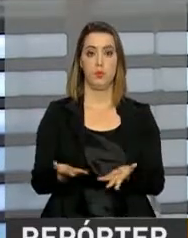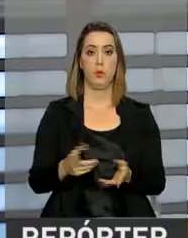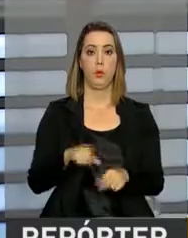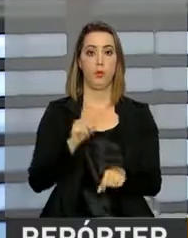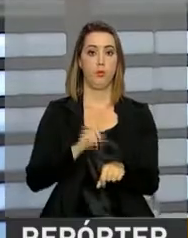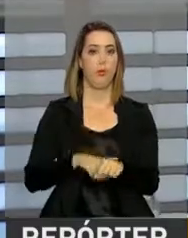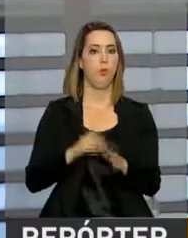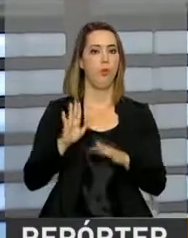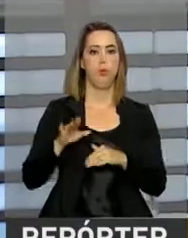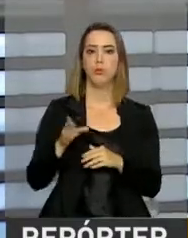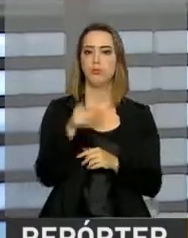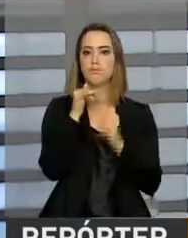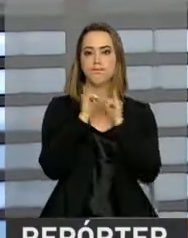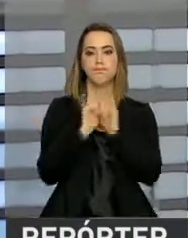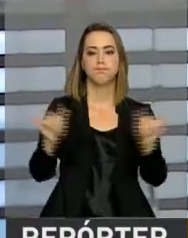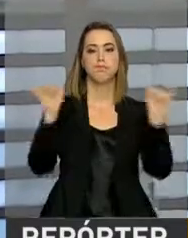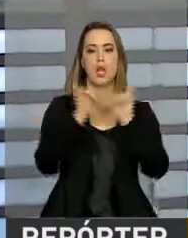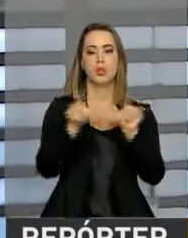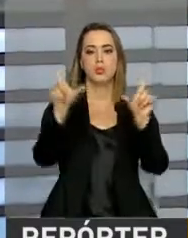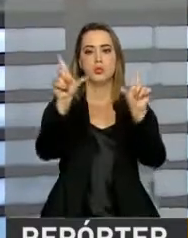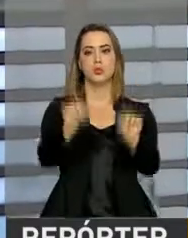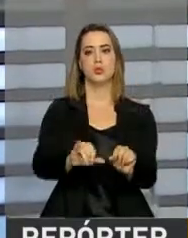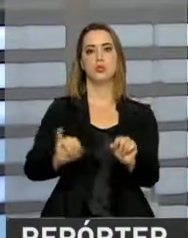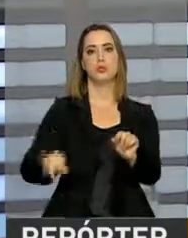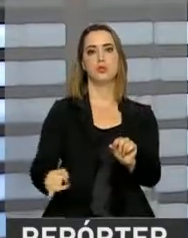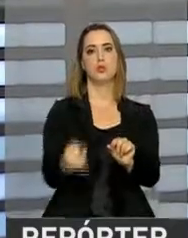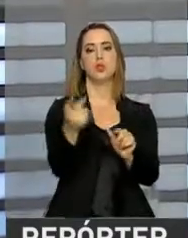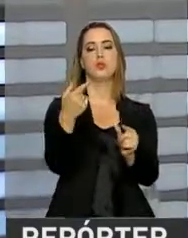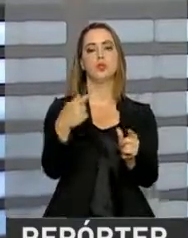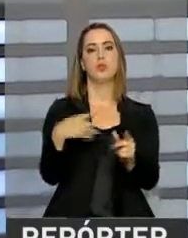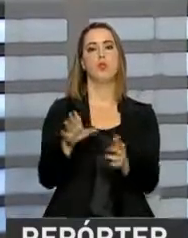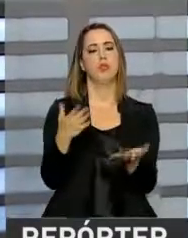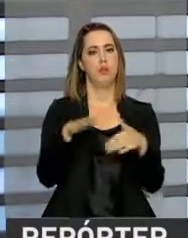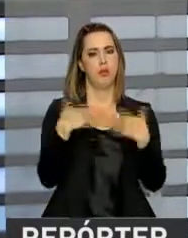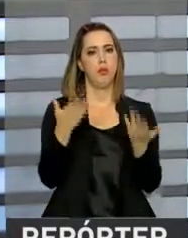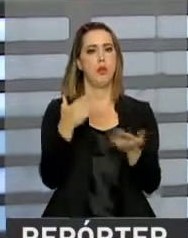sempre bem-vindo, ainda mais pela Caixa Econômica, que é uma das nossas melhores parceiras de financiamento.